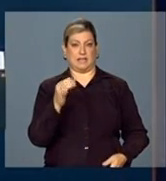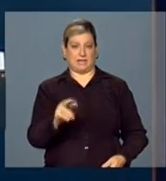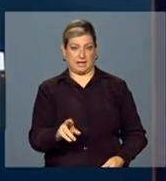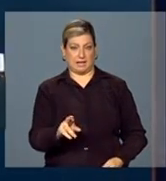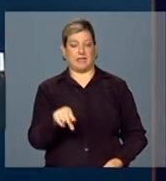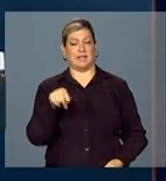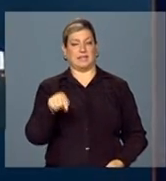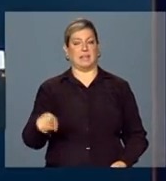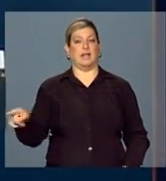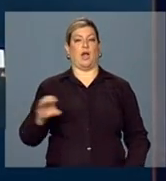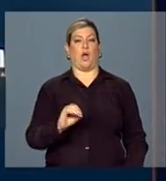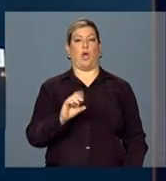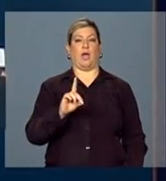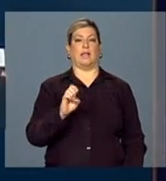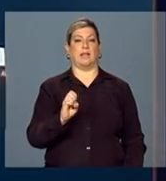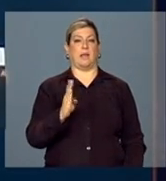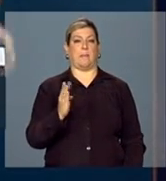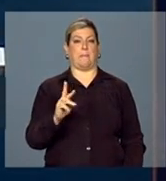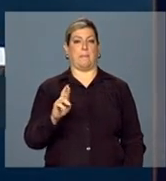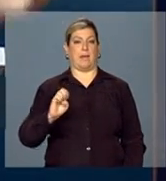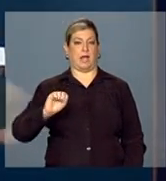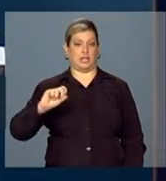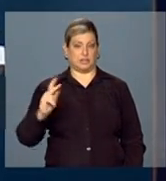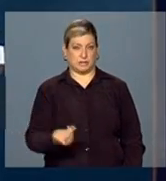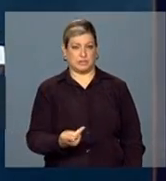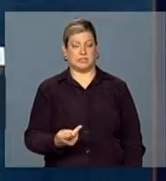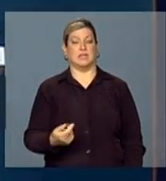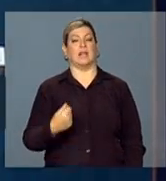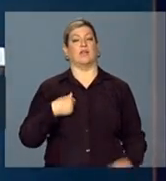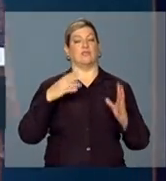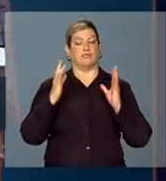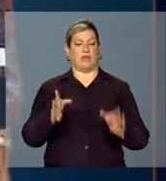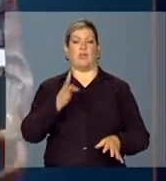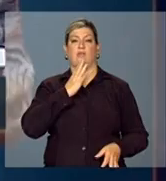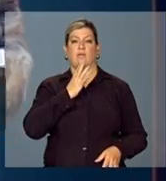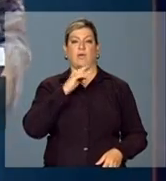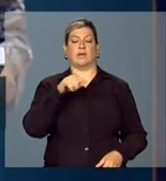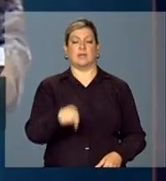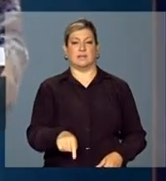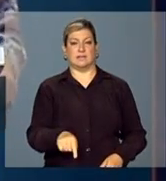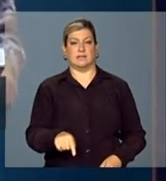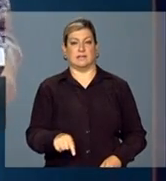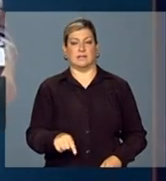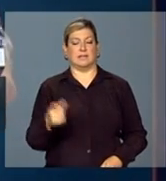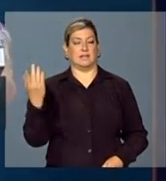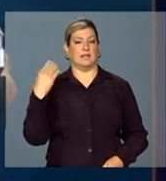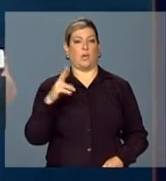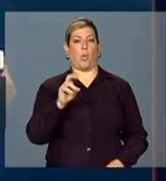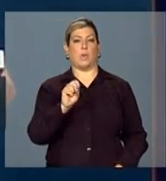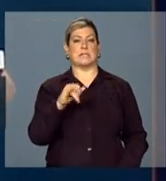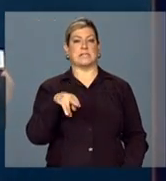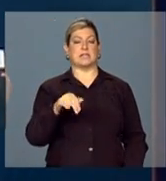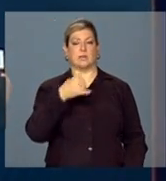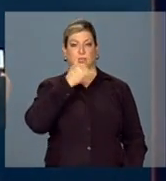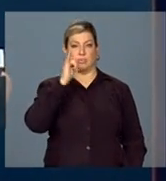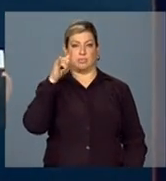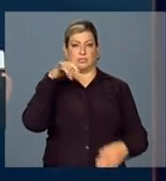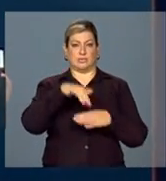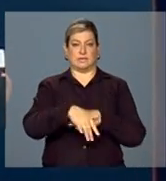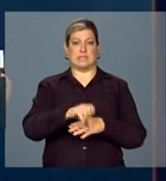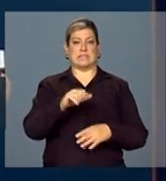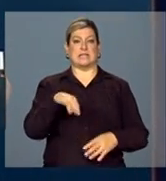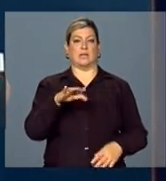da Odebrecht. Eu já o conhecia da usina hidrelétrica de Santo